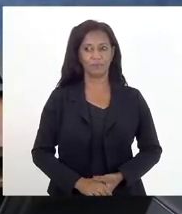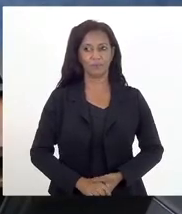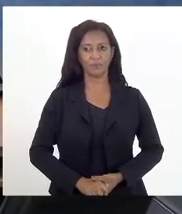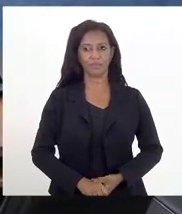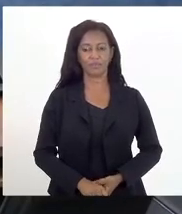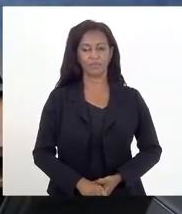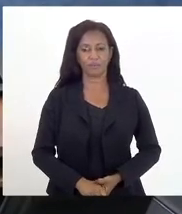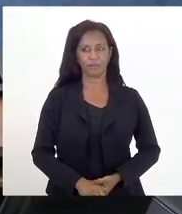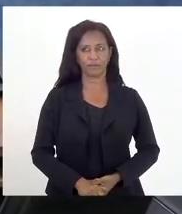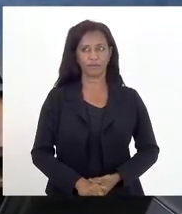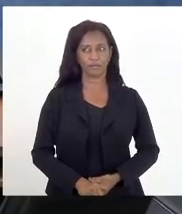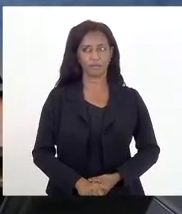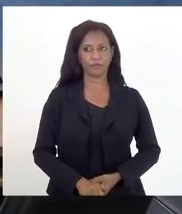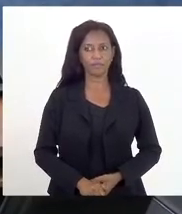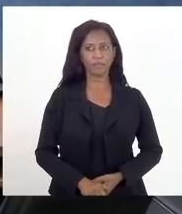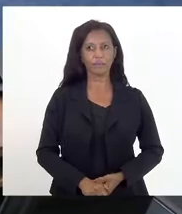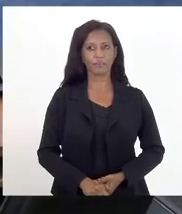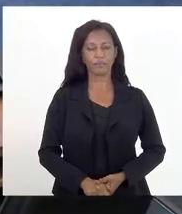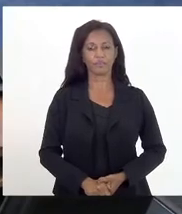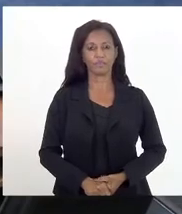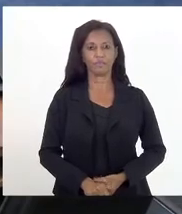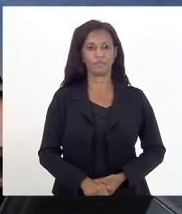E aí